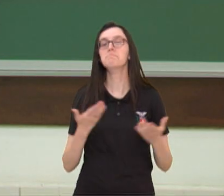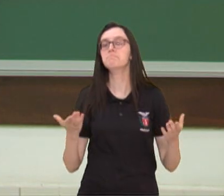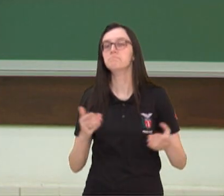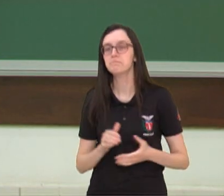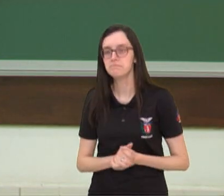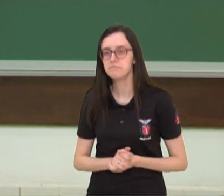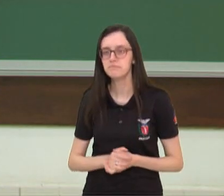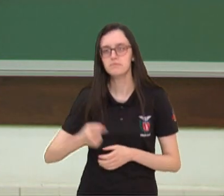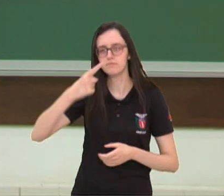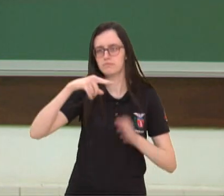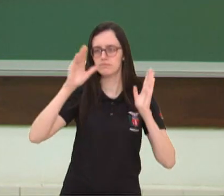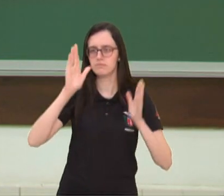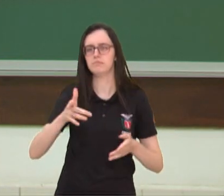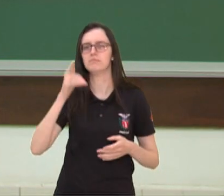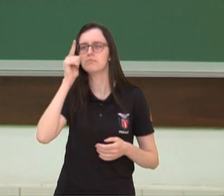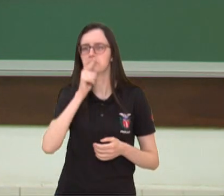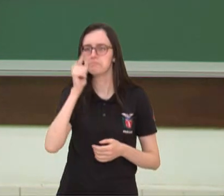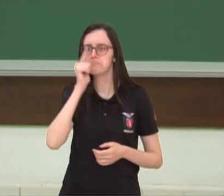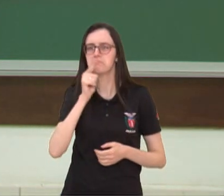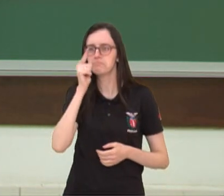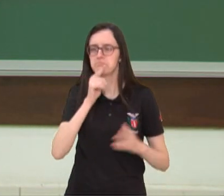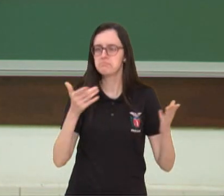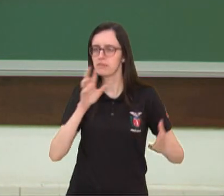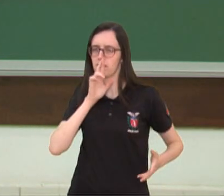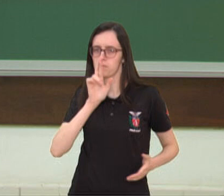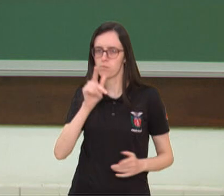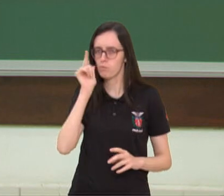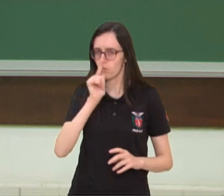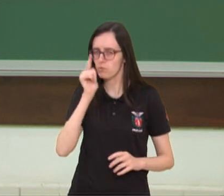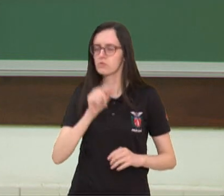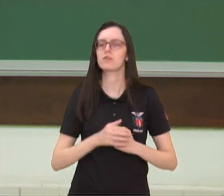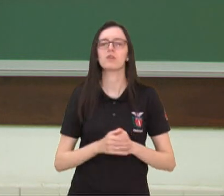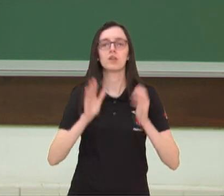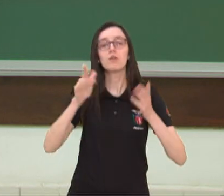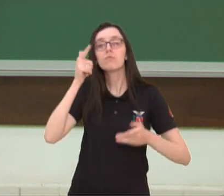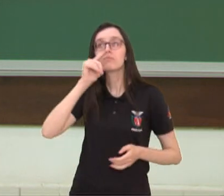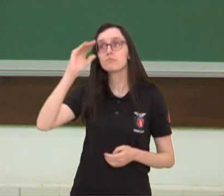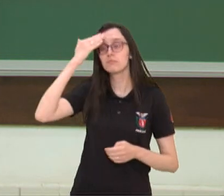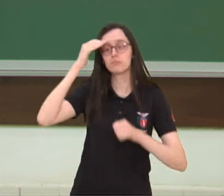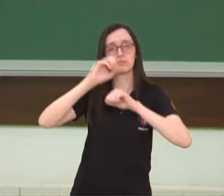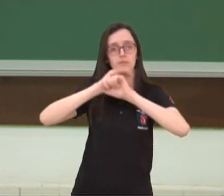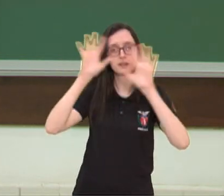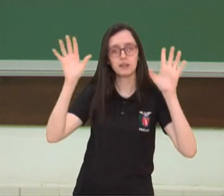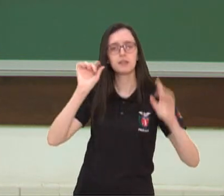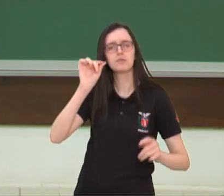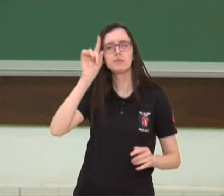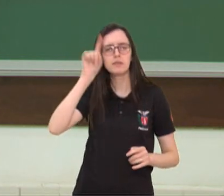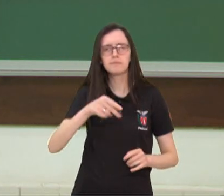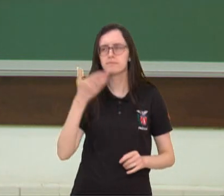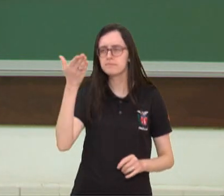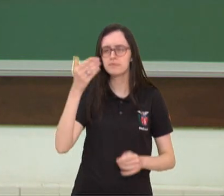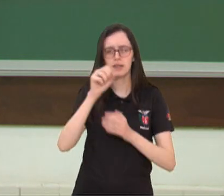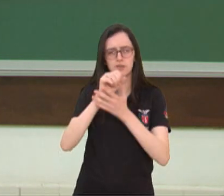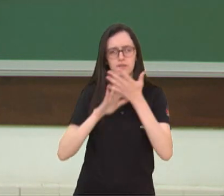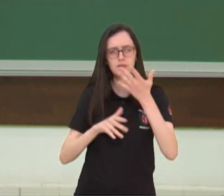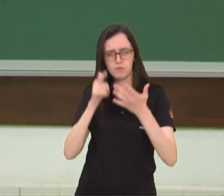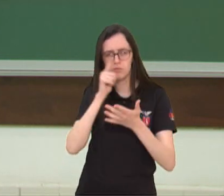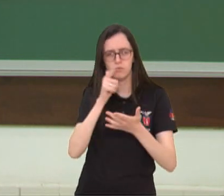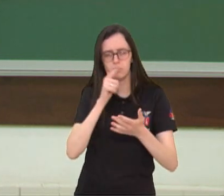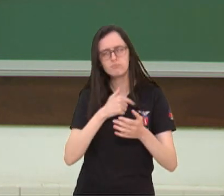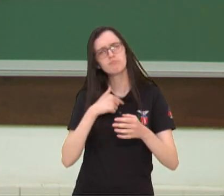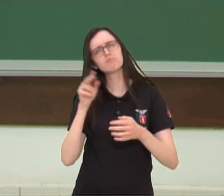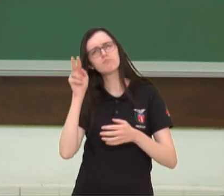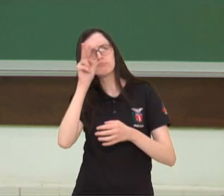E aí, você já conseguiu responder, já conseguiu entender aqui a nossa atividade e